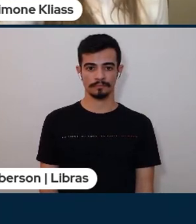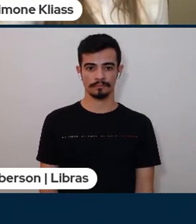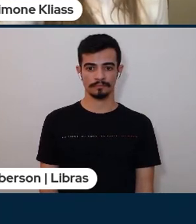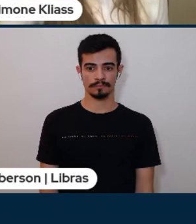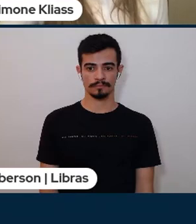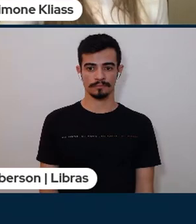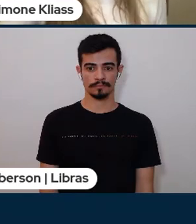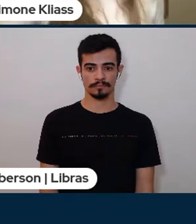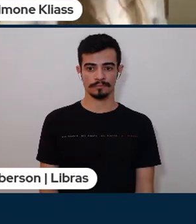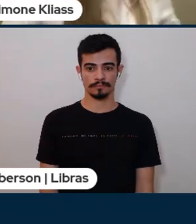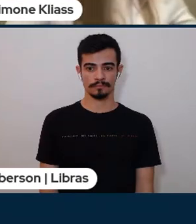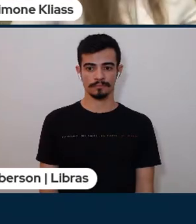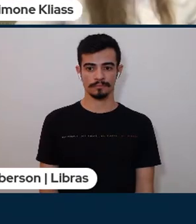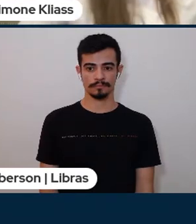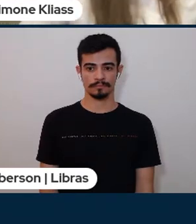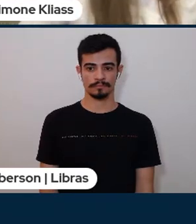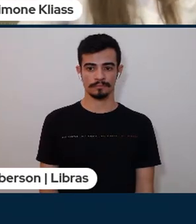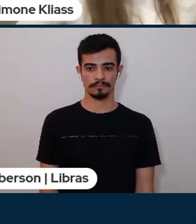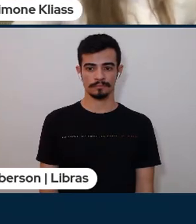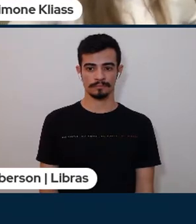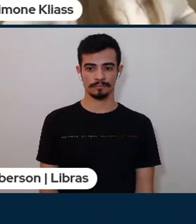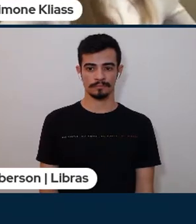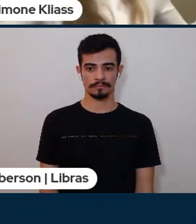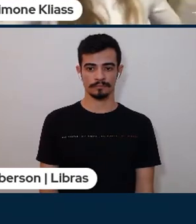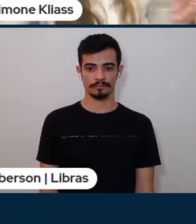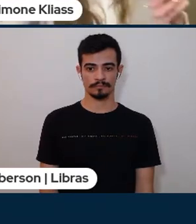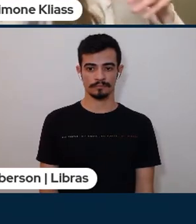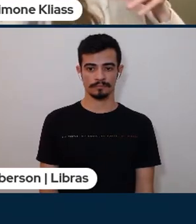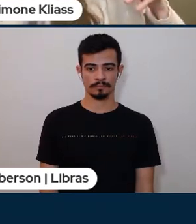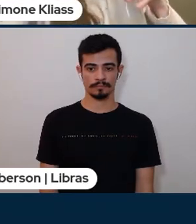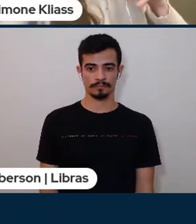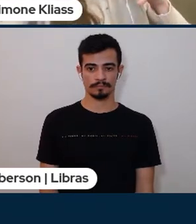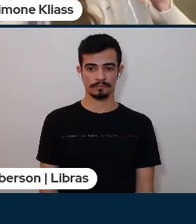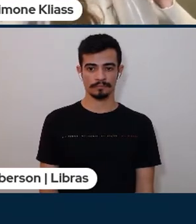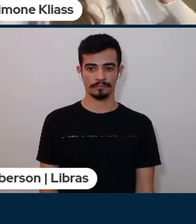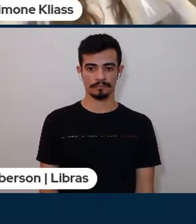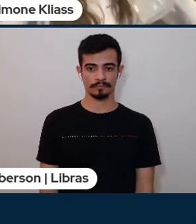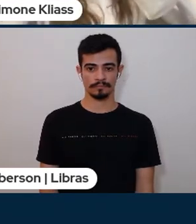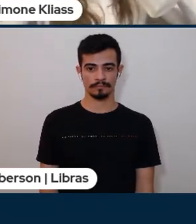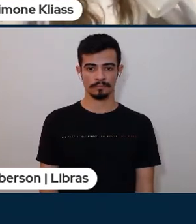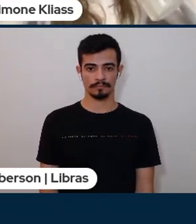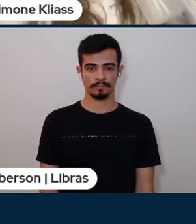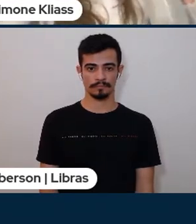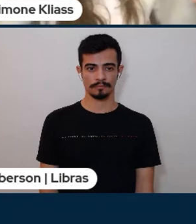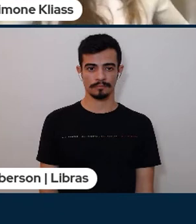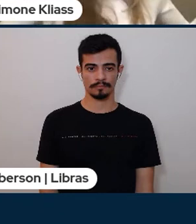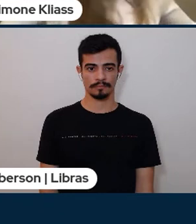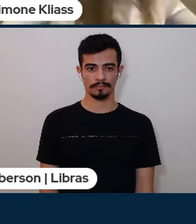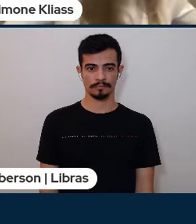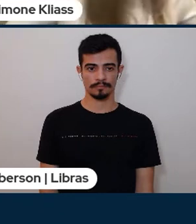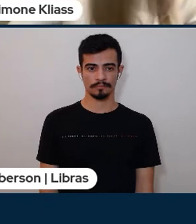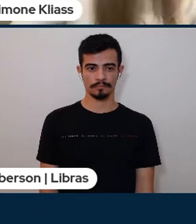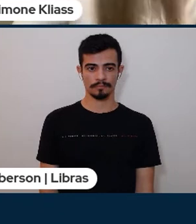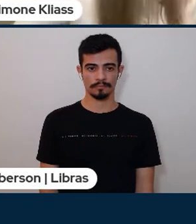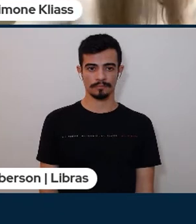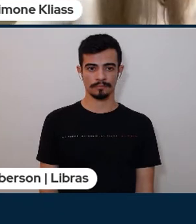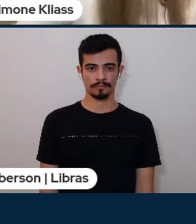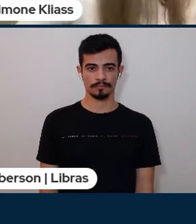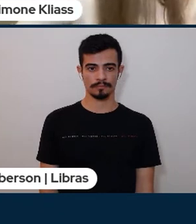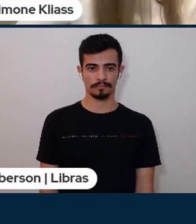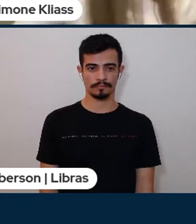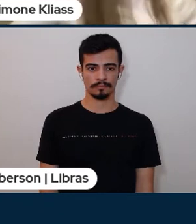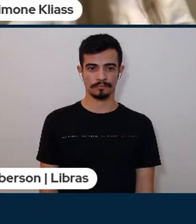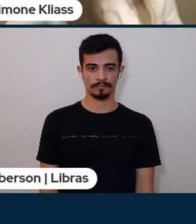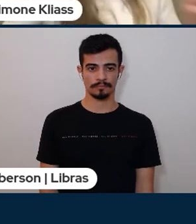assim qual eram os Max Haus Não entendi a obra foi um abraço